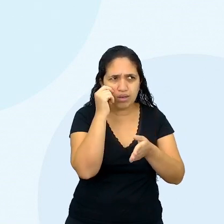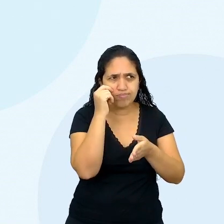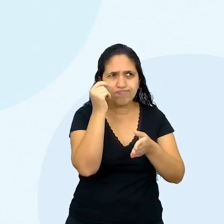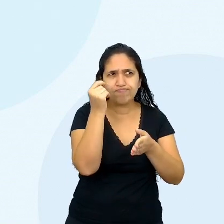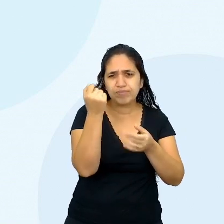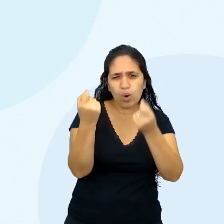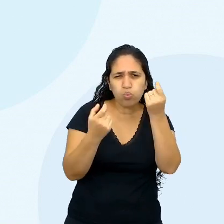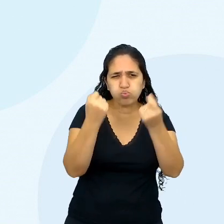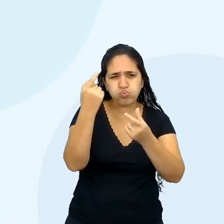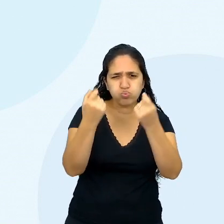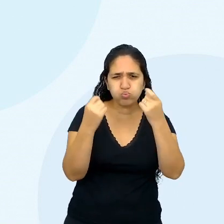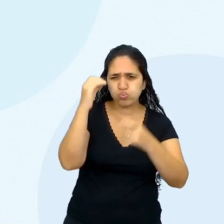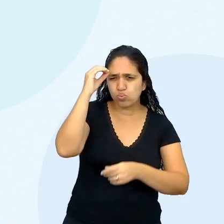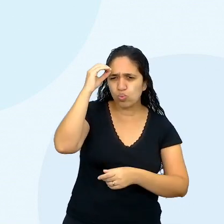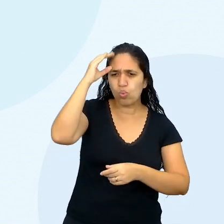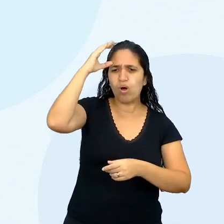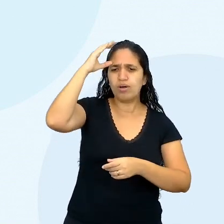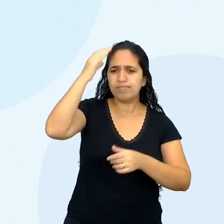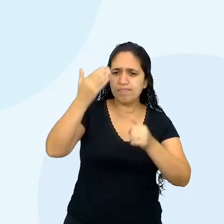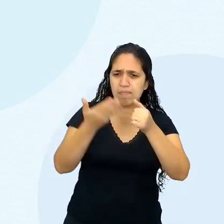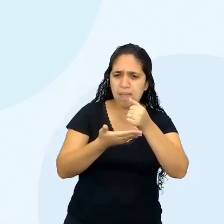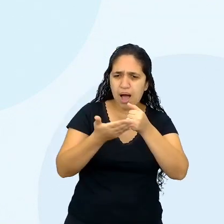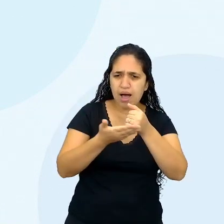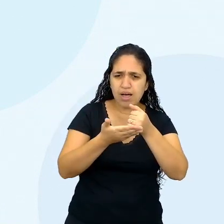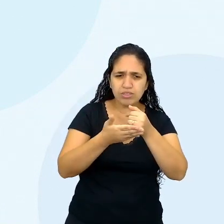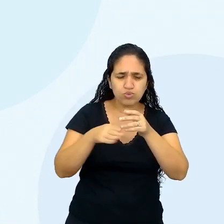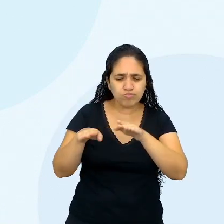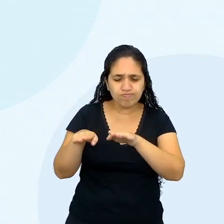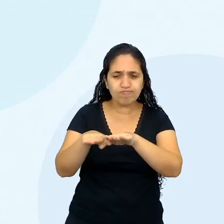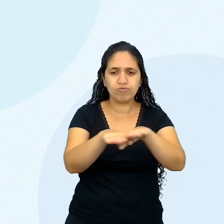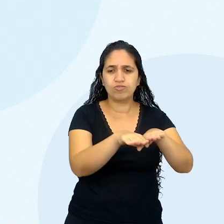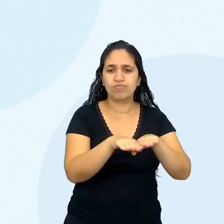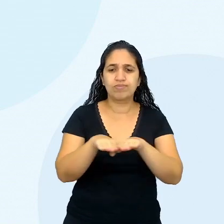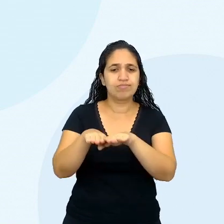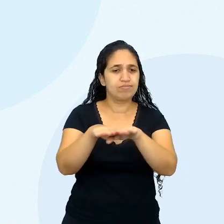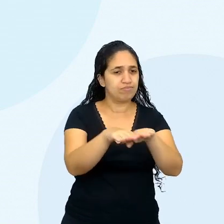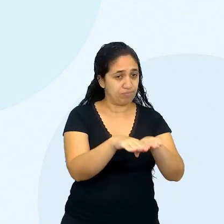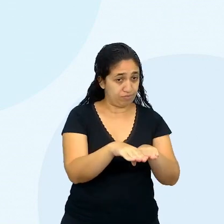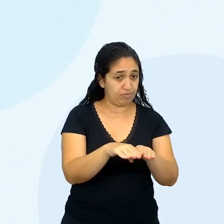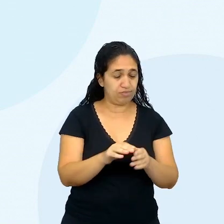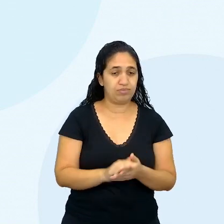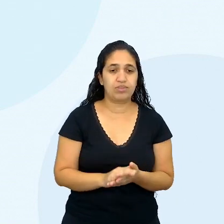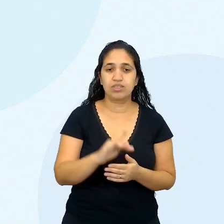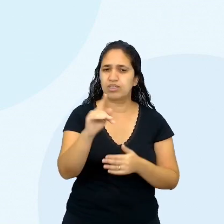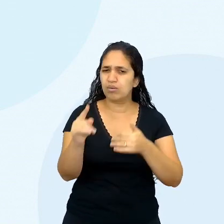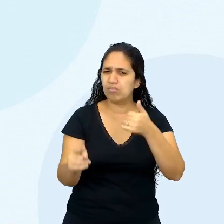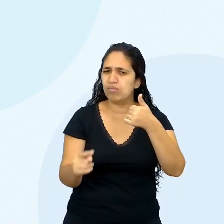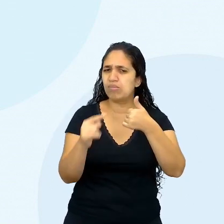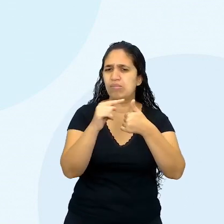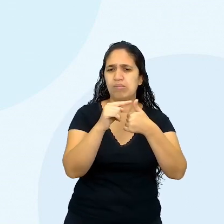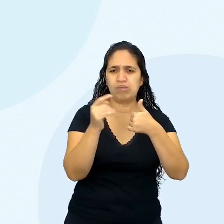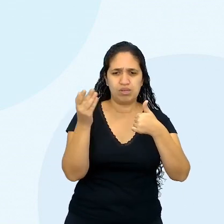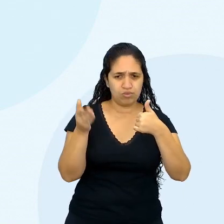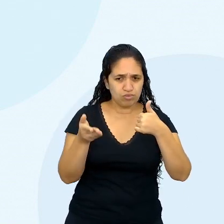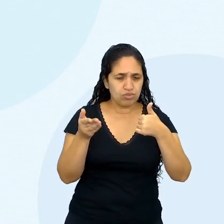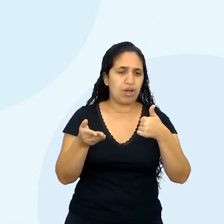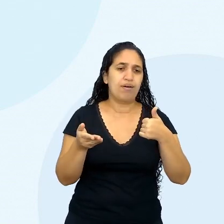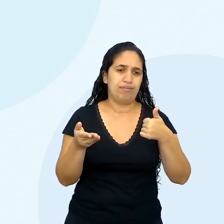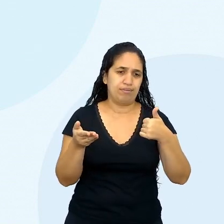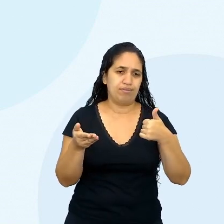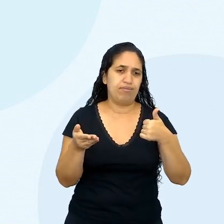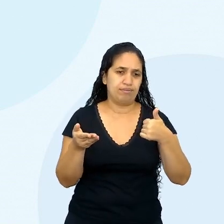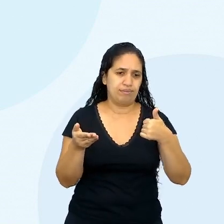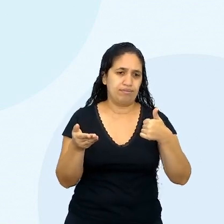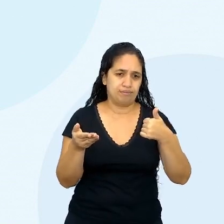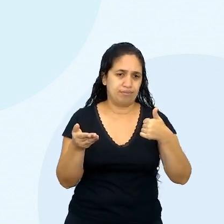alguns conhecimentos mais básicos ligados à emergência climática. Eu acho que o primeiro eu já estou falando aqui várias vezes, né, que é